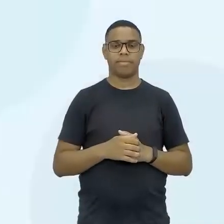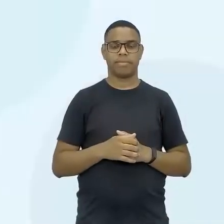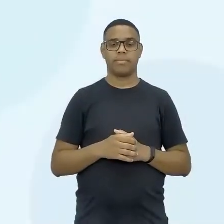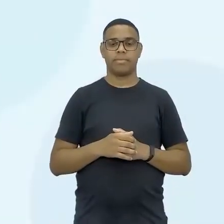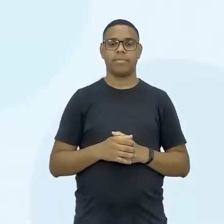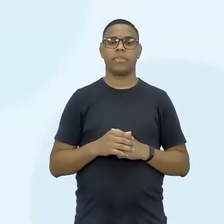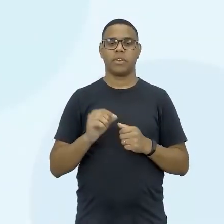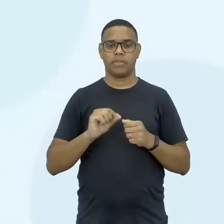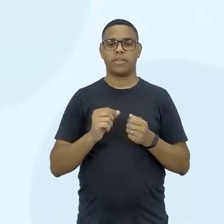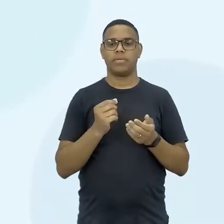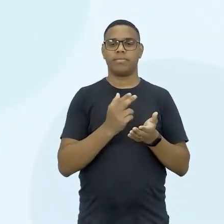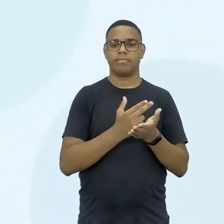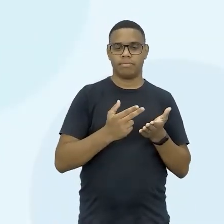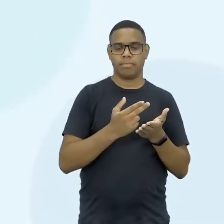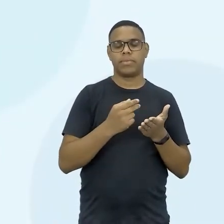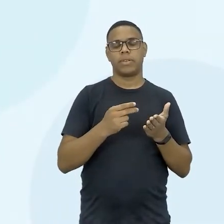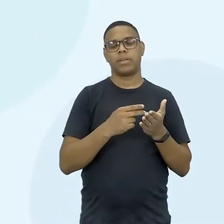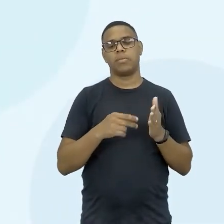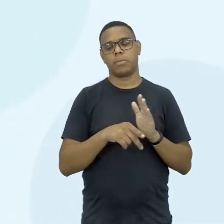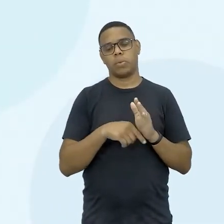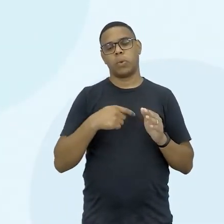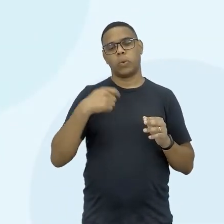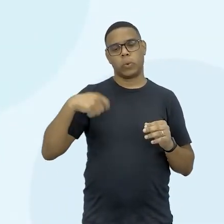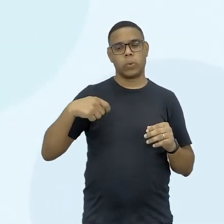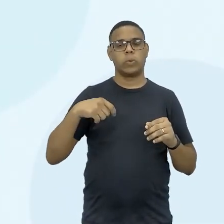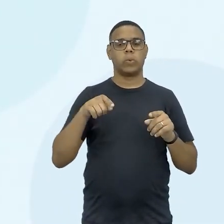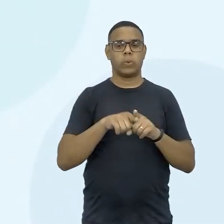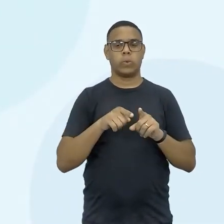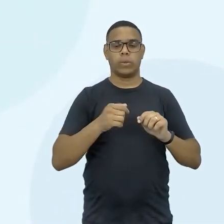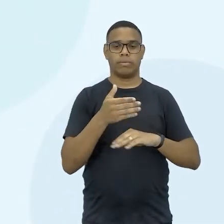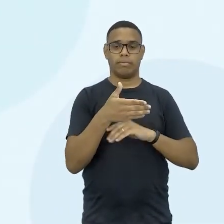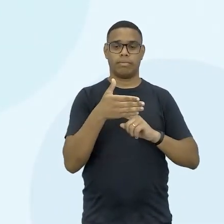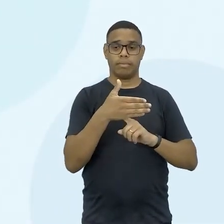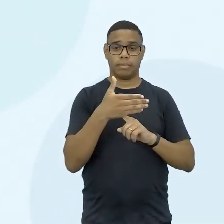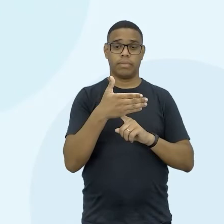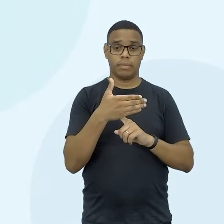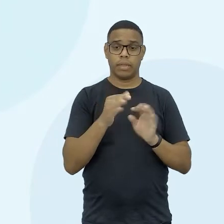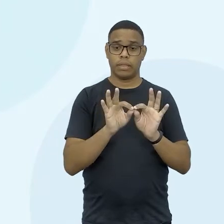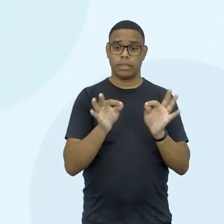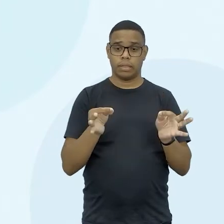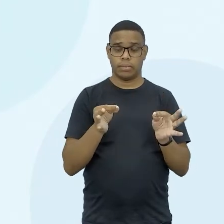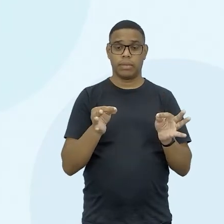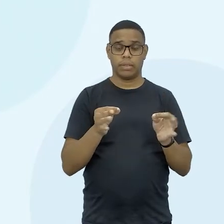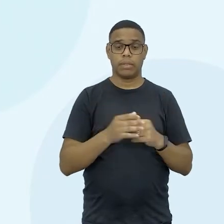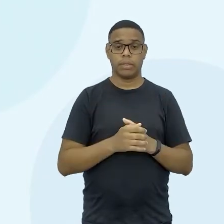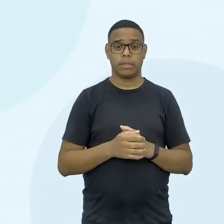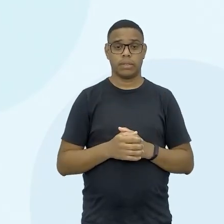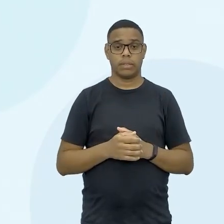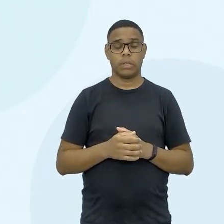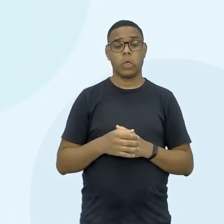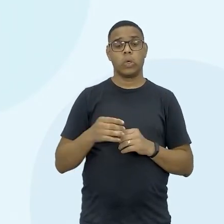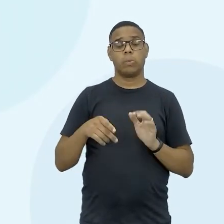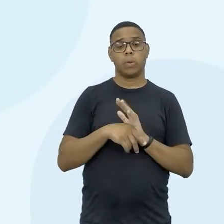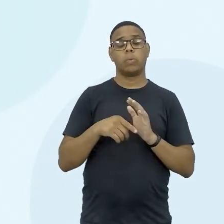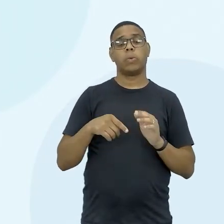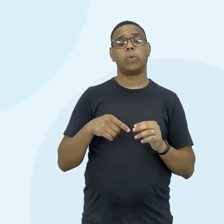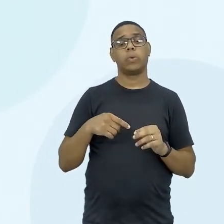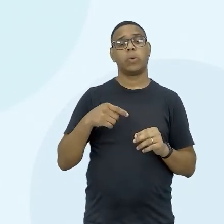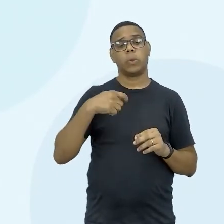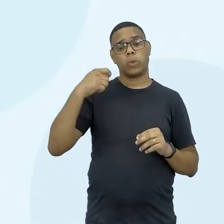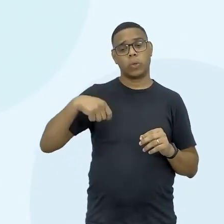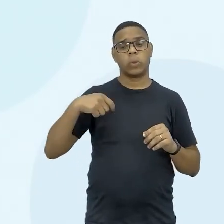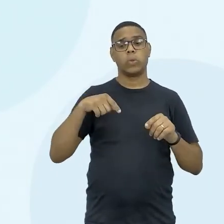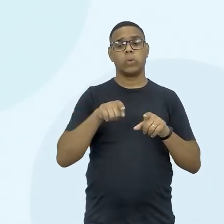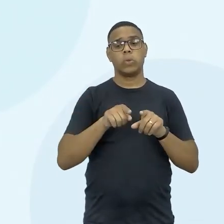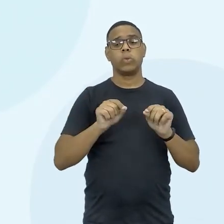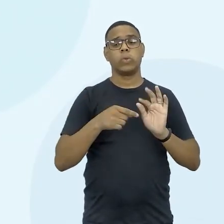que em homenagem à guerra da Ucrânia e à bandeira da Ucrânia. É uma imagem bem simples, né? Essa é bem simples. É a bandeira da Ucrânia e